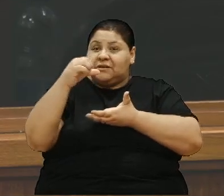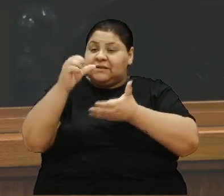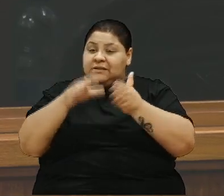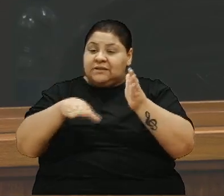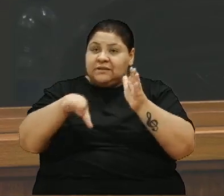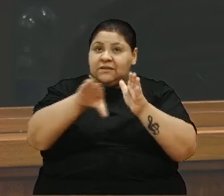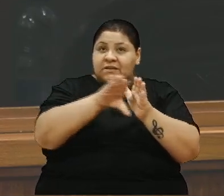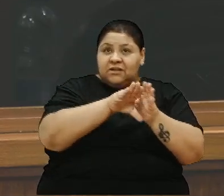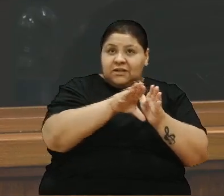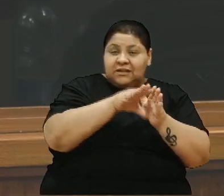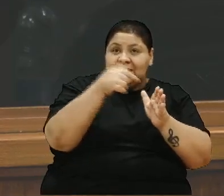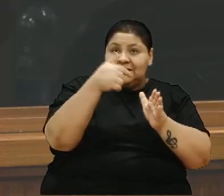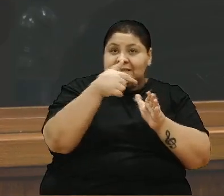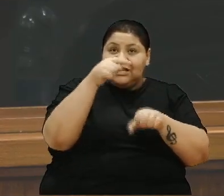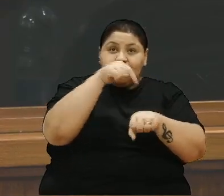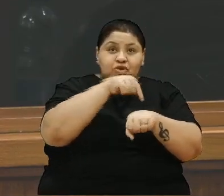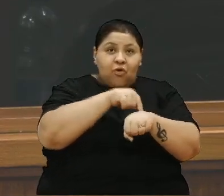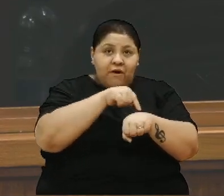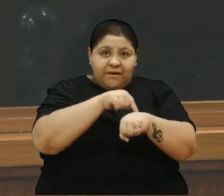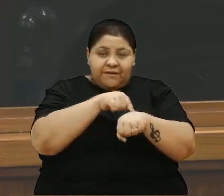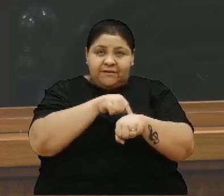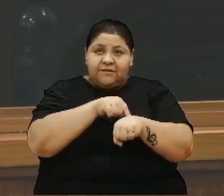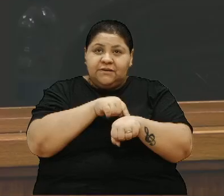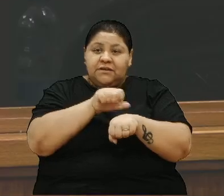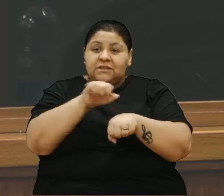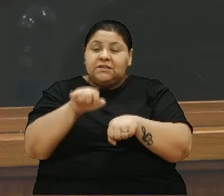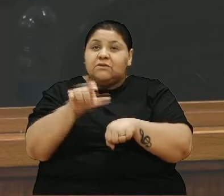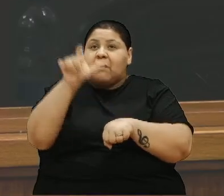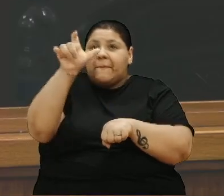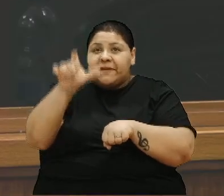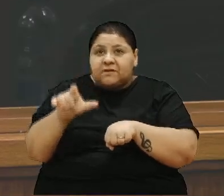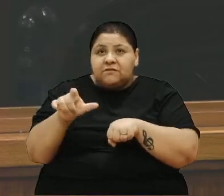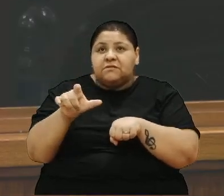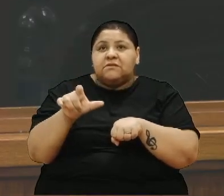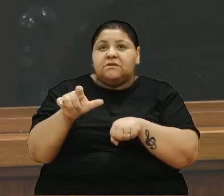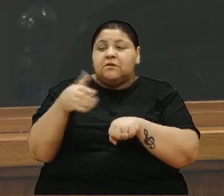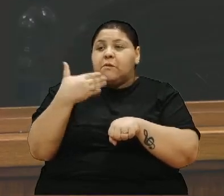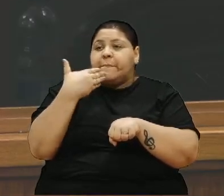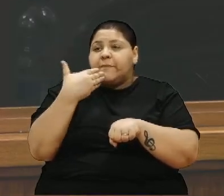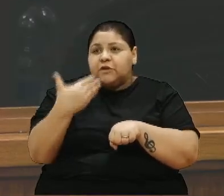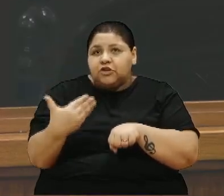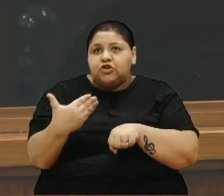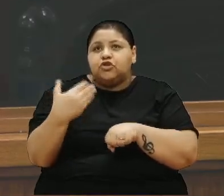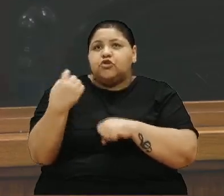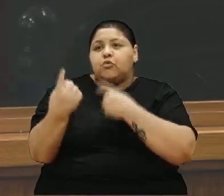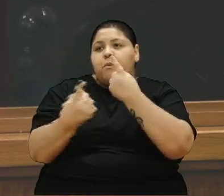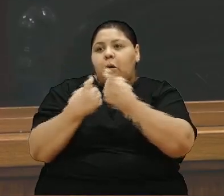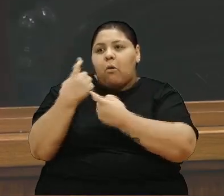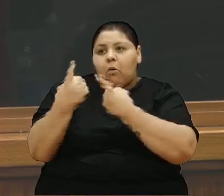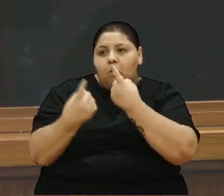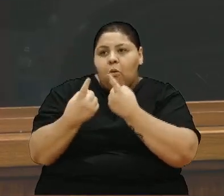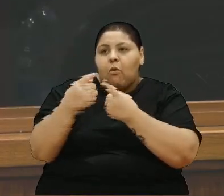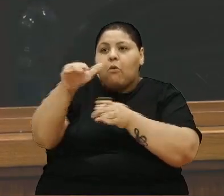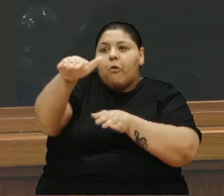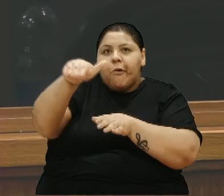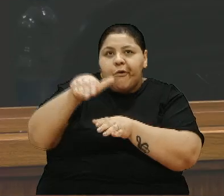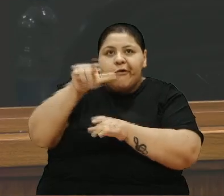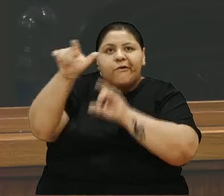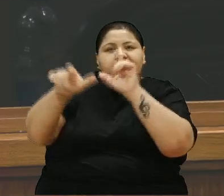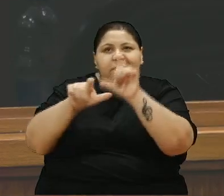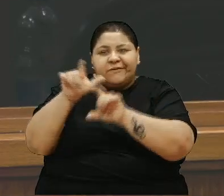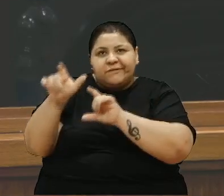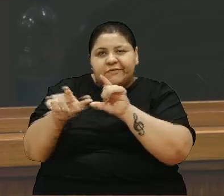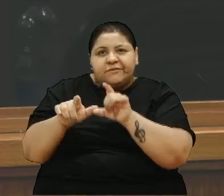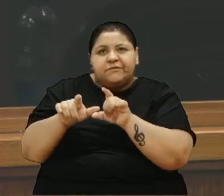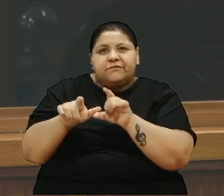às 7 horas. Então, se alguém for demandado para alguma situação, as pessoas que